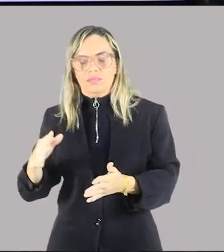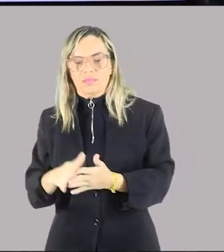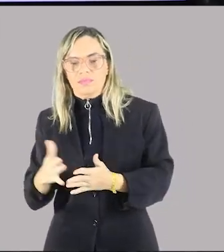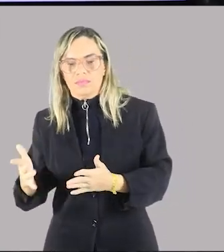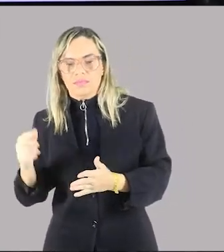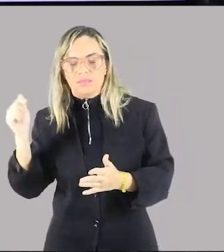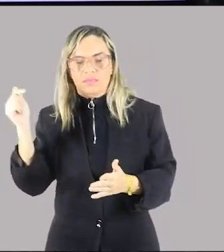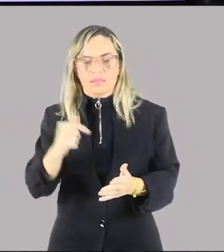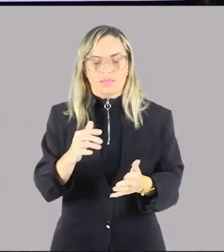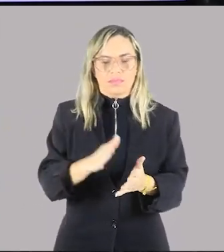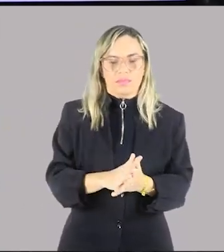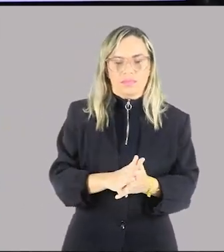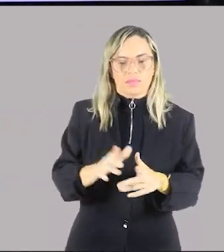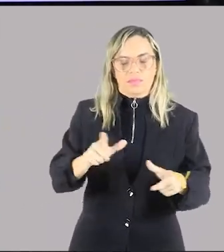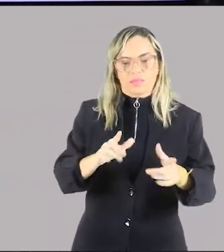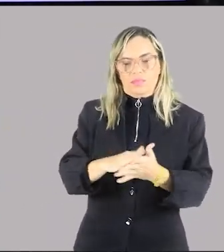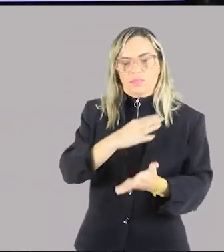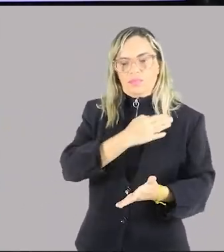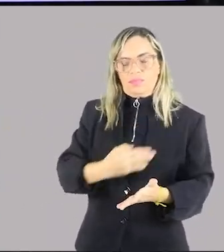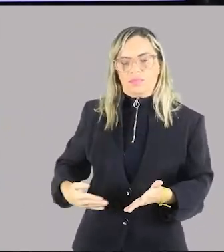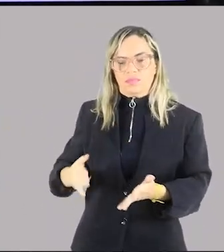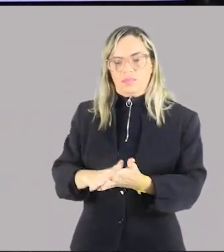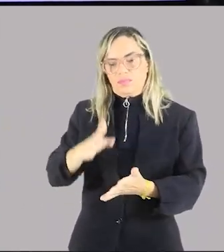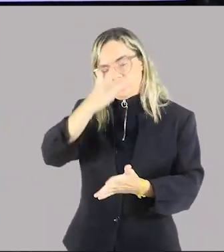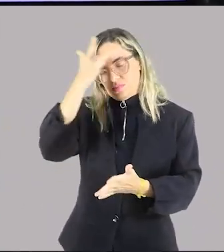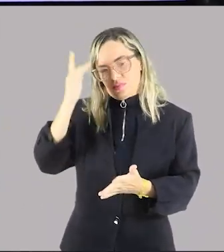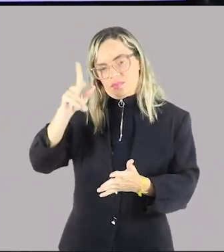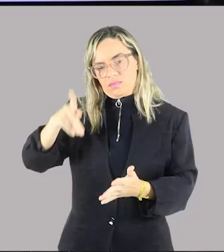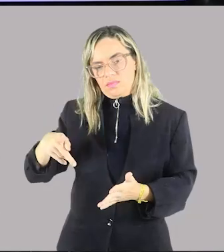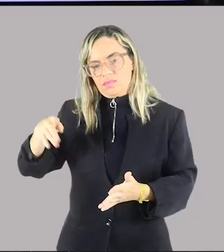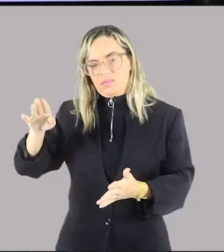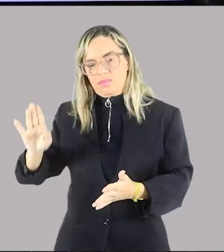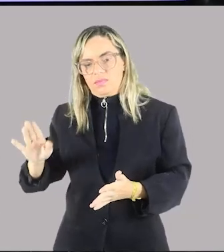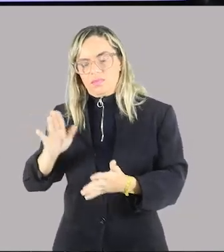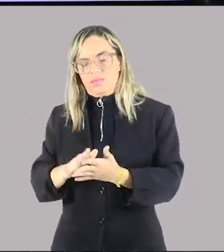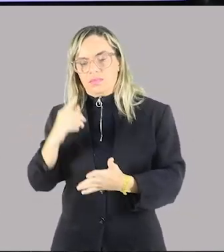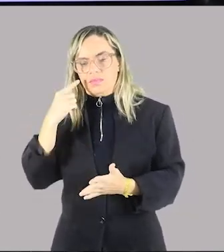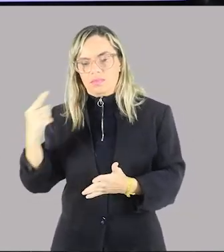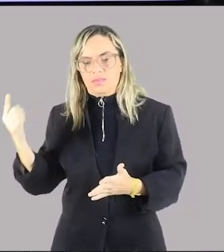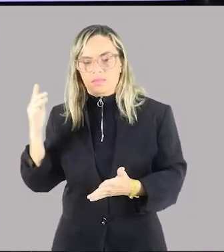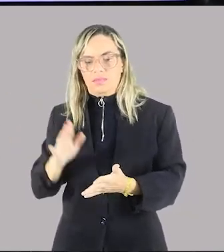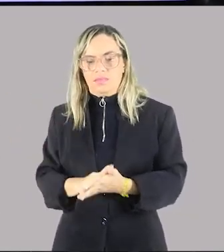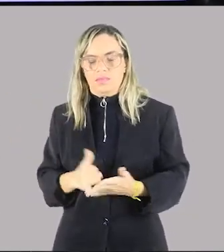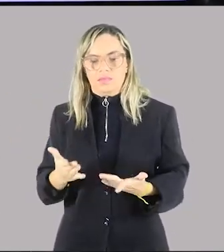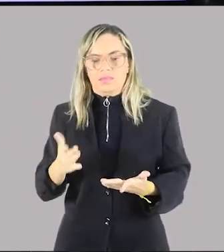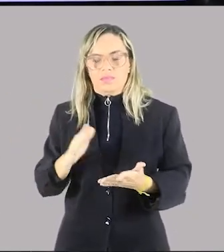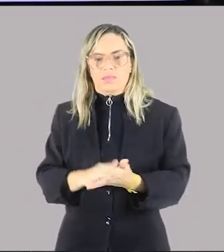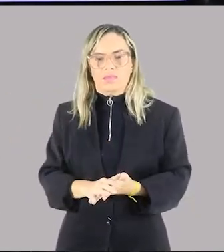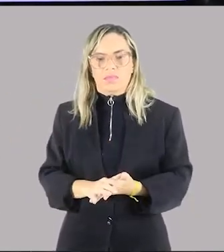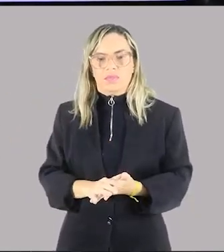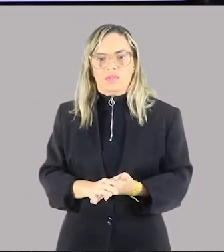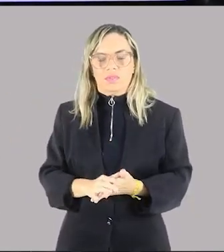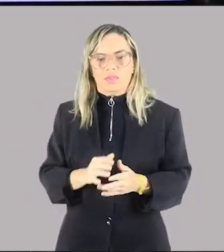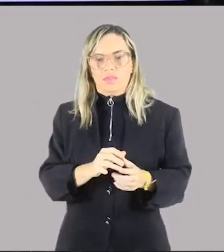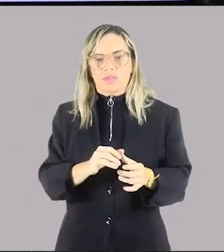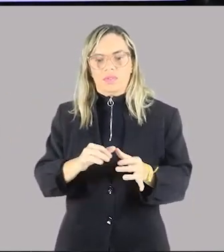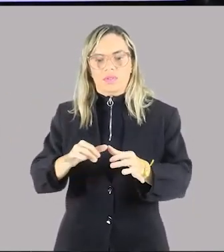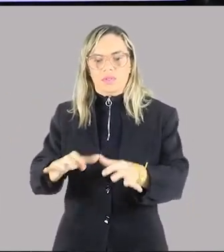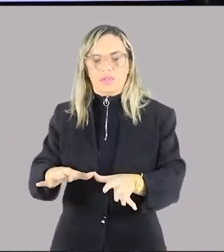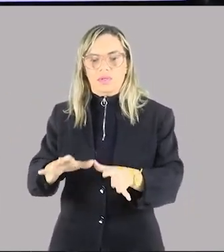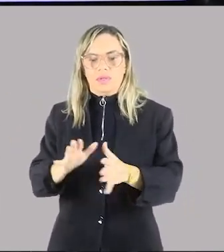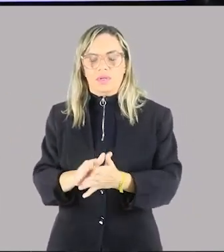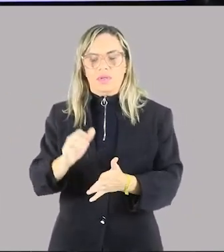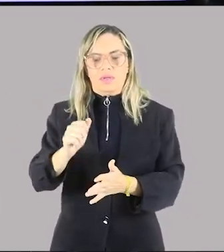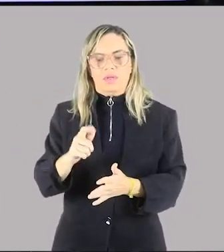os agentes públicos temporários, eles também são considerados servidores públicos lato sensu, em sentido amplo, agentes